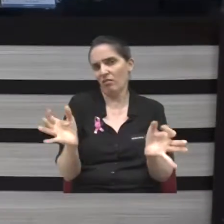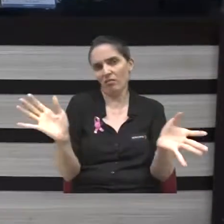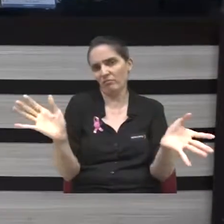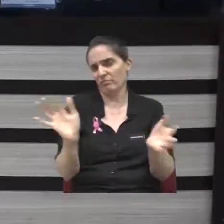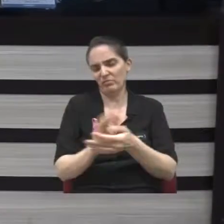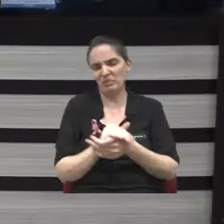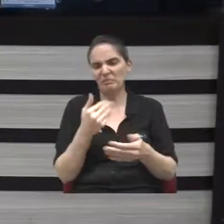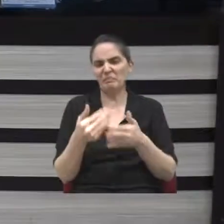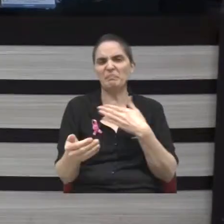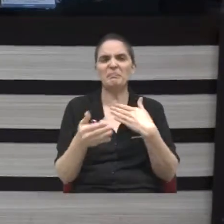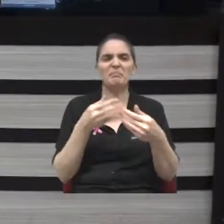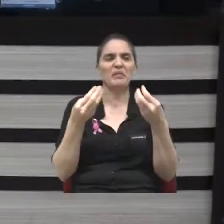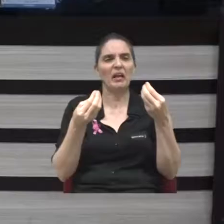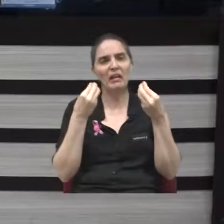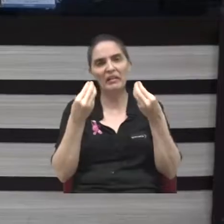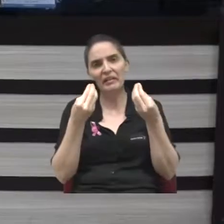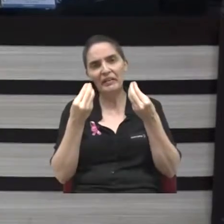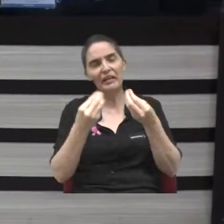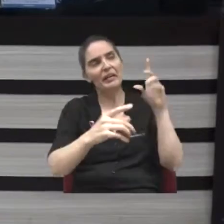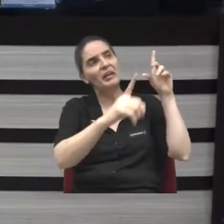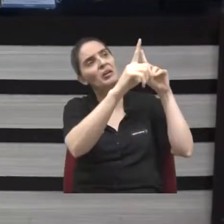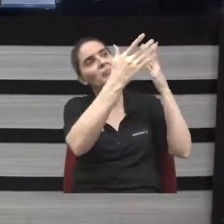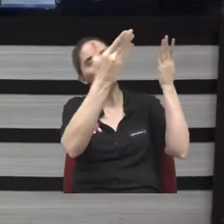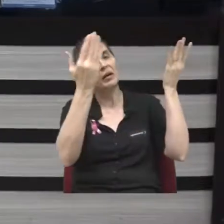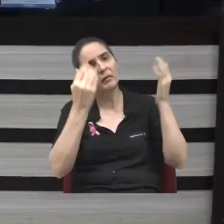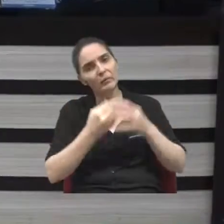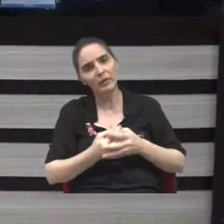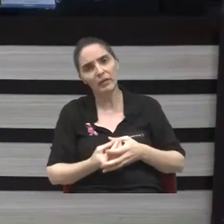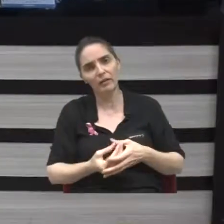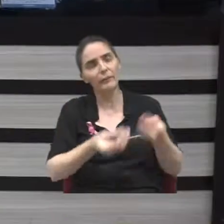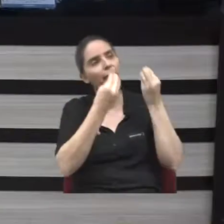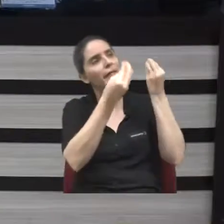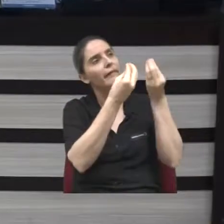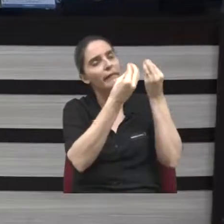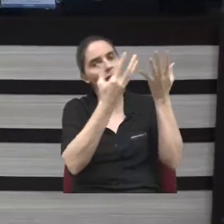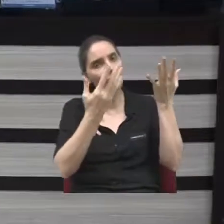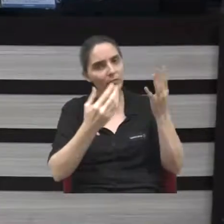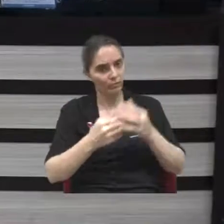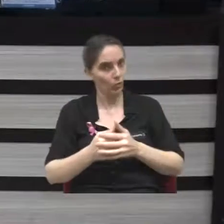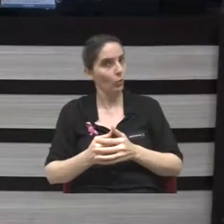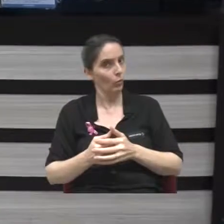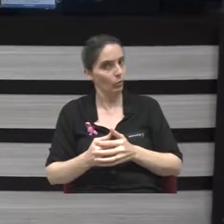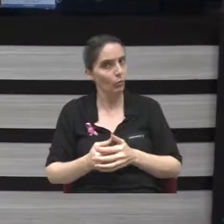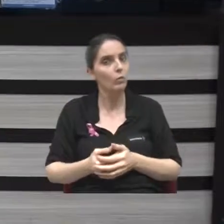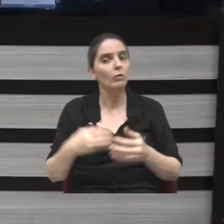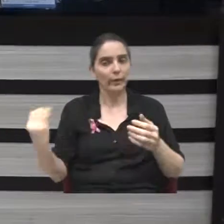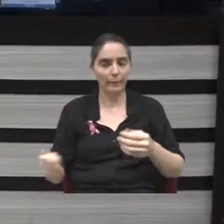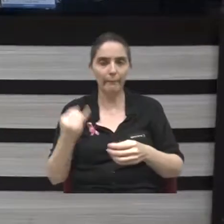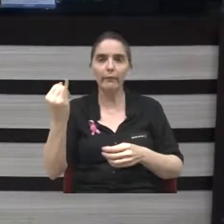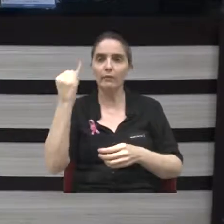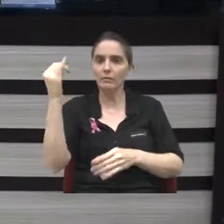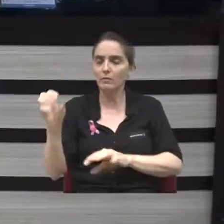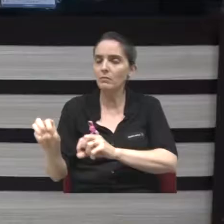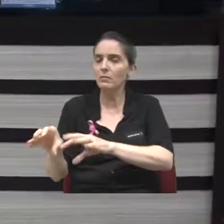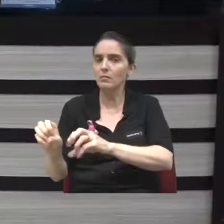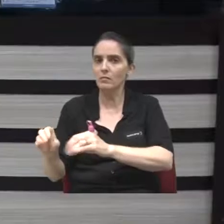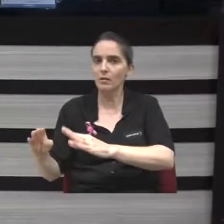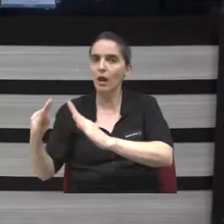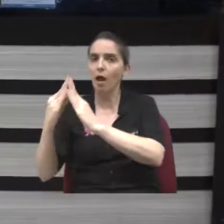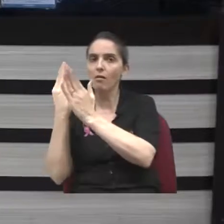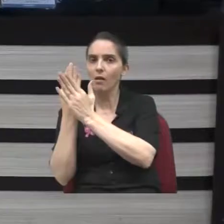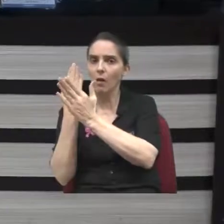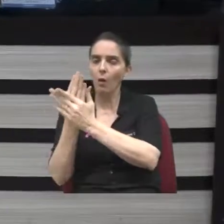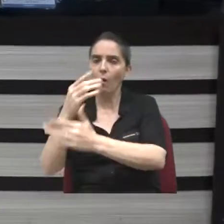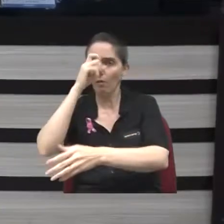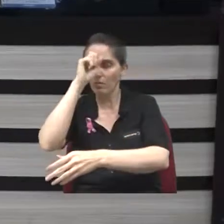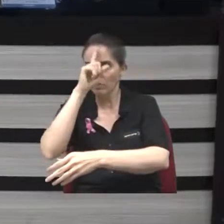papel? Mas como é importante ensinar nas escolas, nos hospitais,